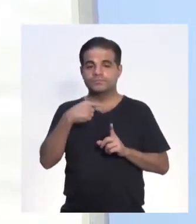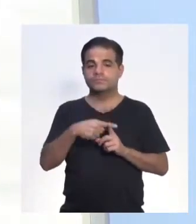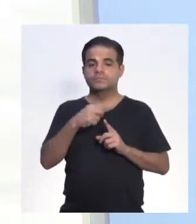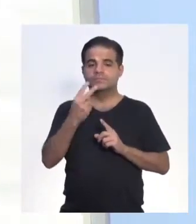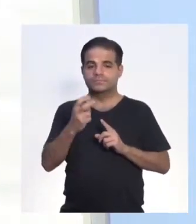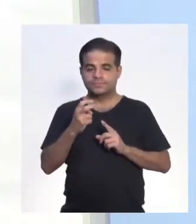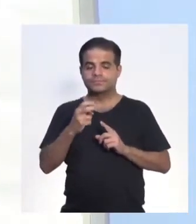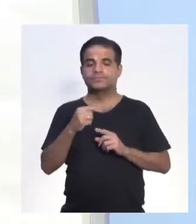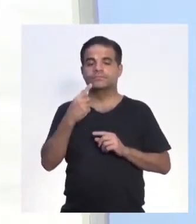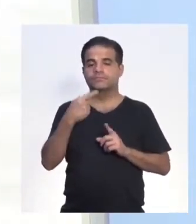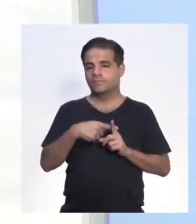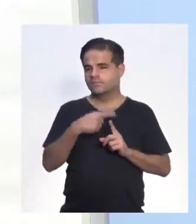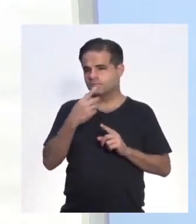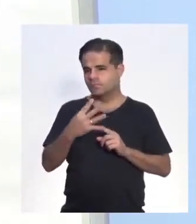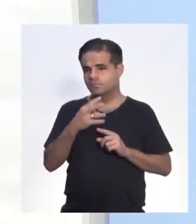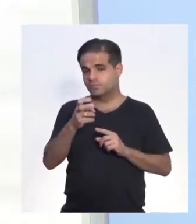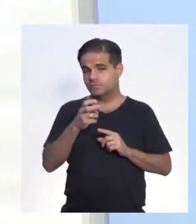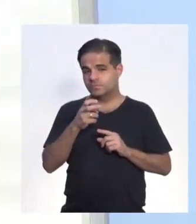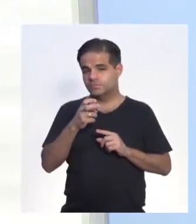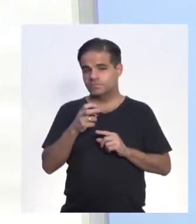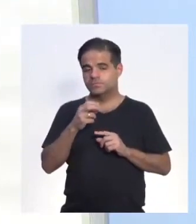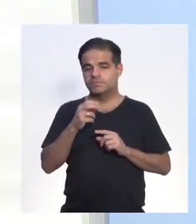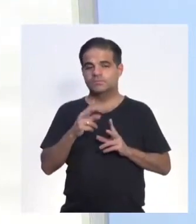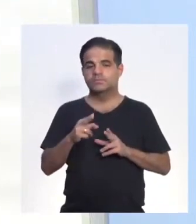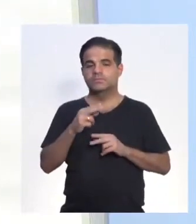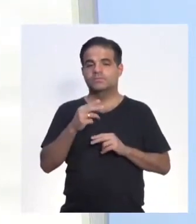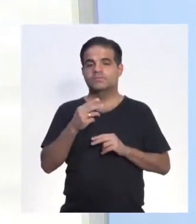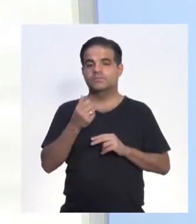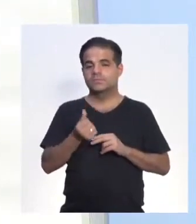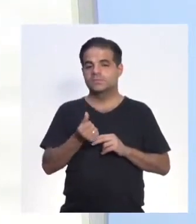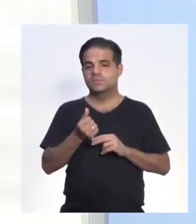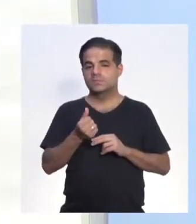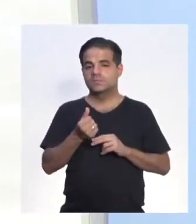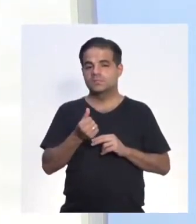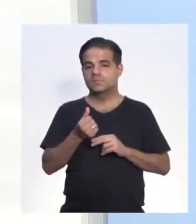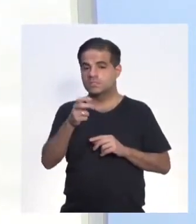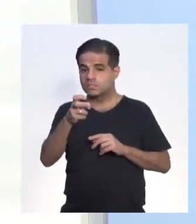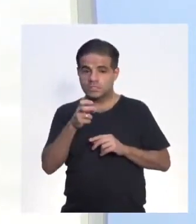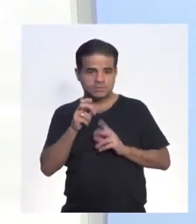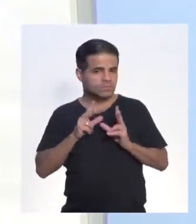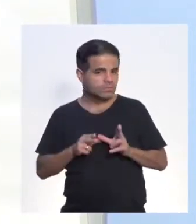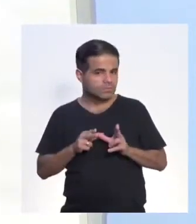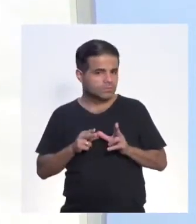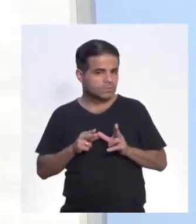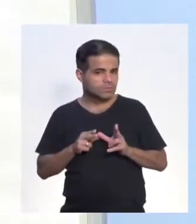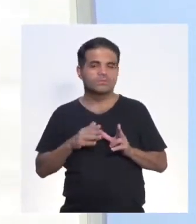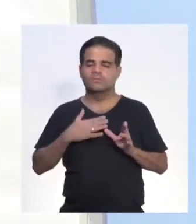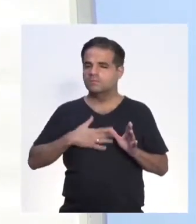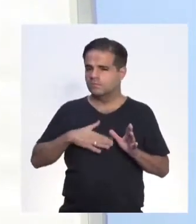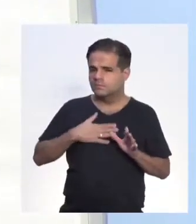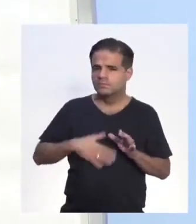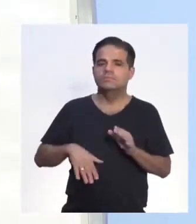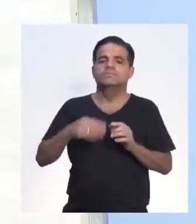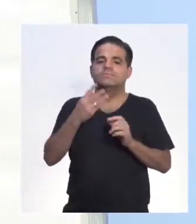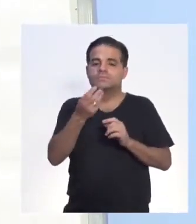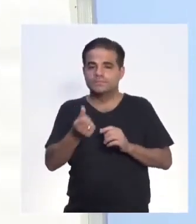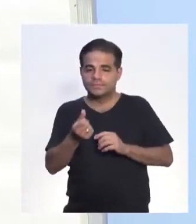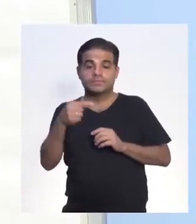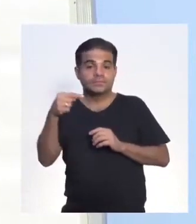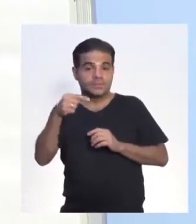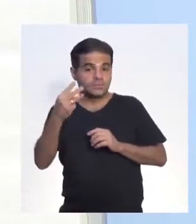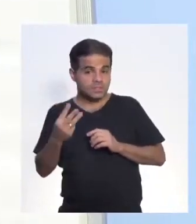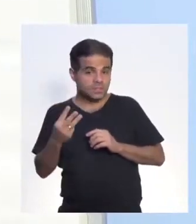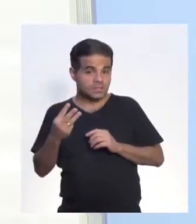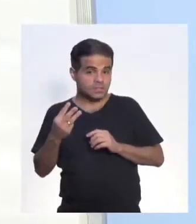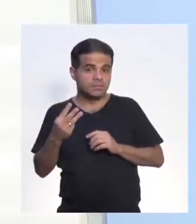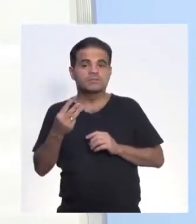1, 4x. Mais 2, 6x. Isso tudo é igual, com calma. 36 tira